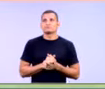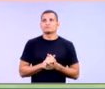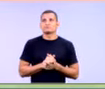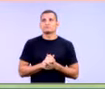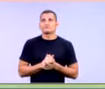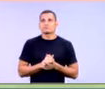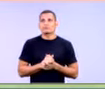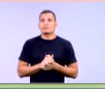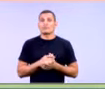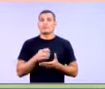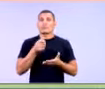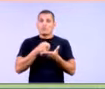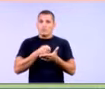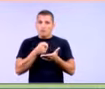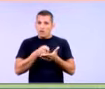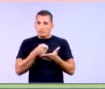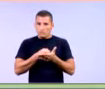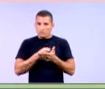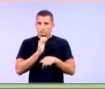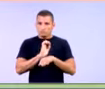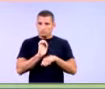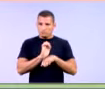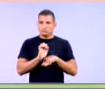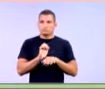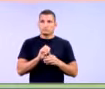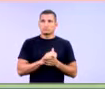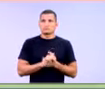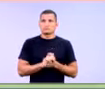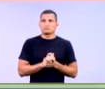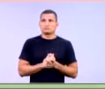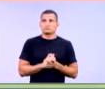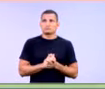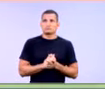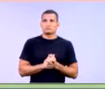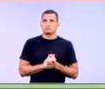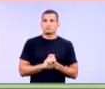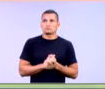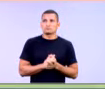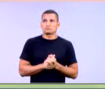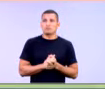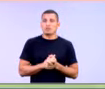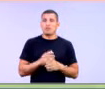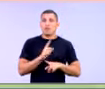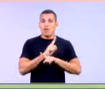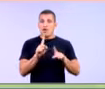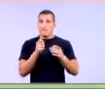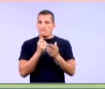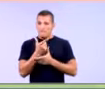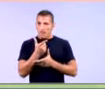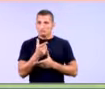Enquanto que o obrigatório, ele não é pago.